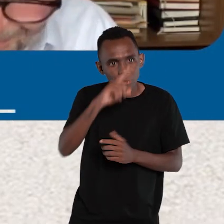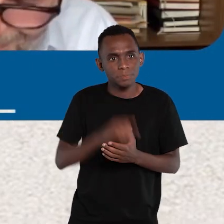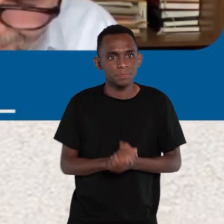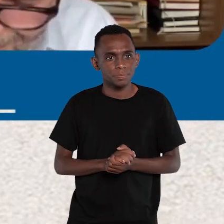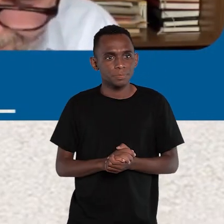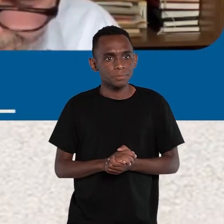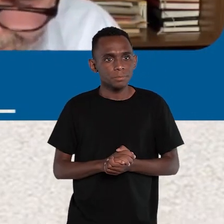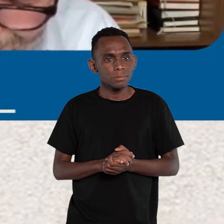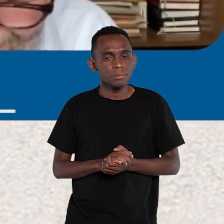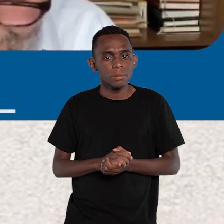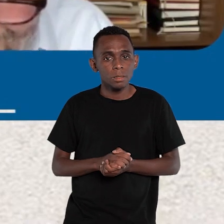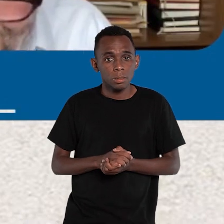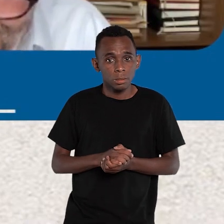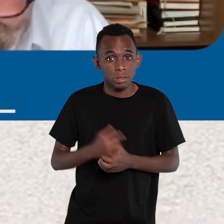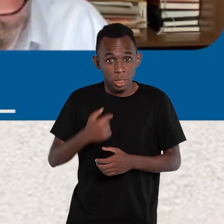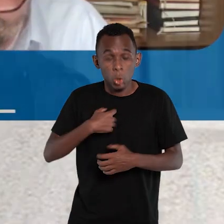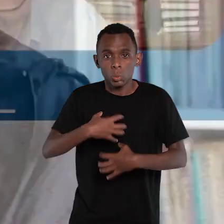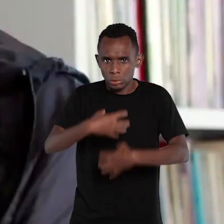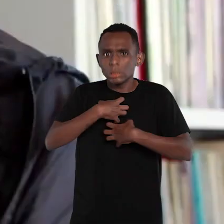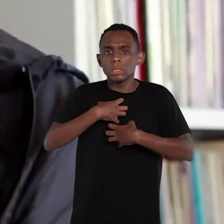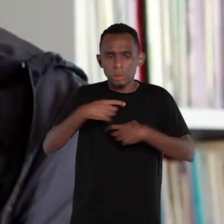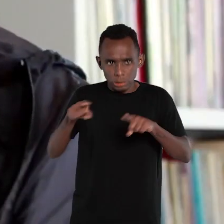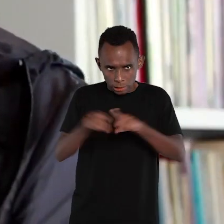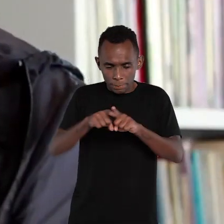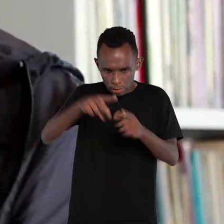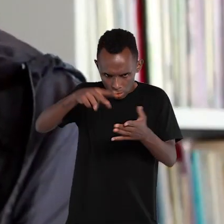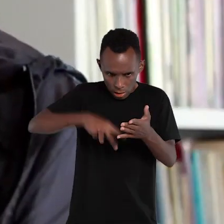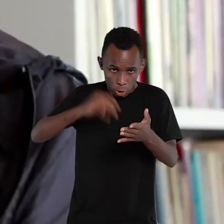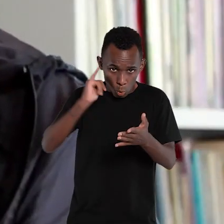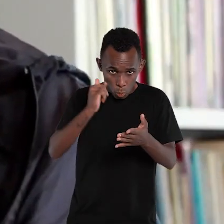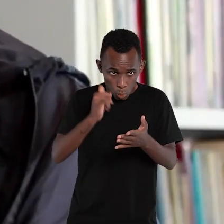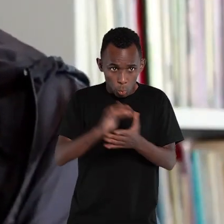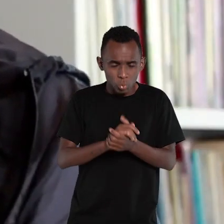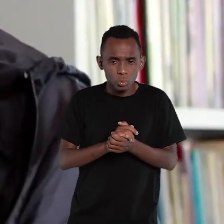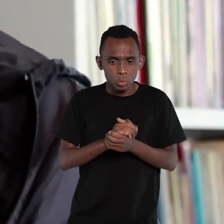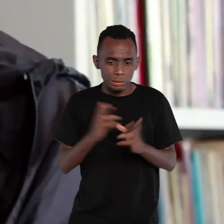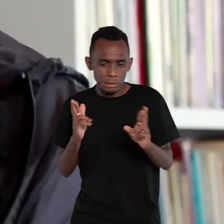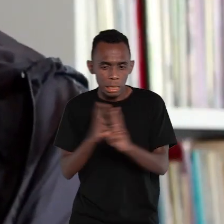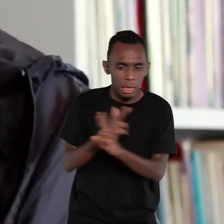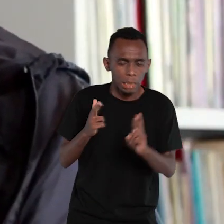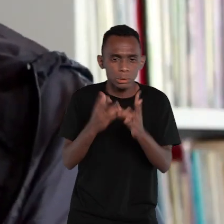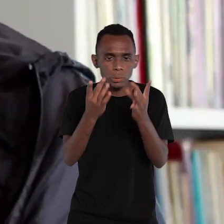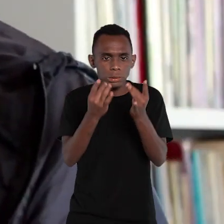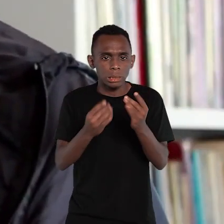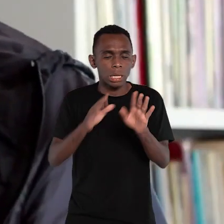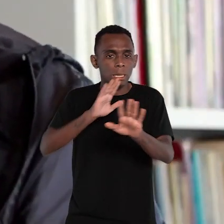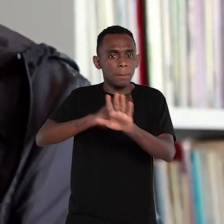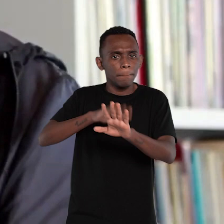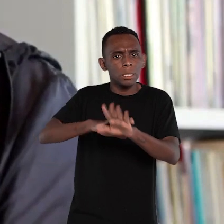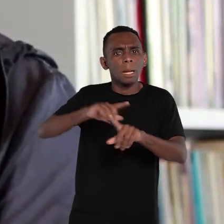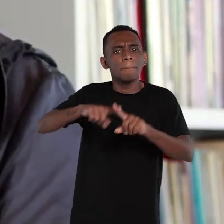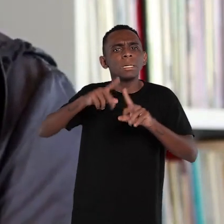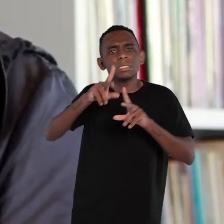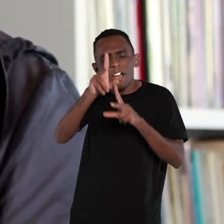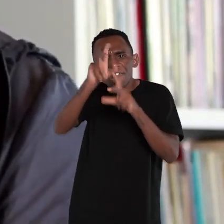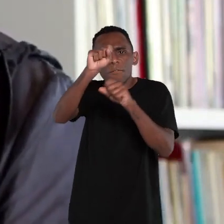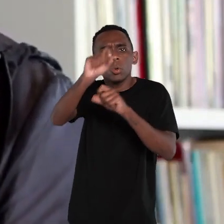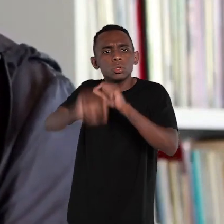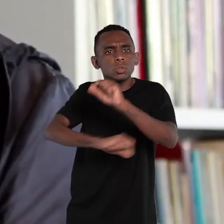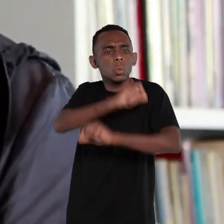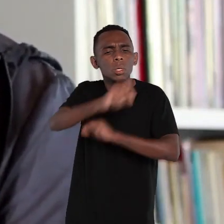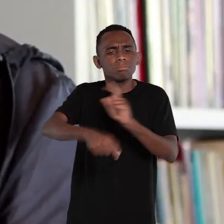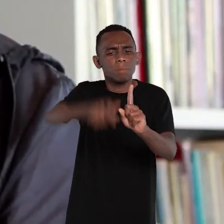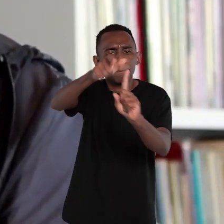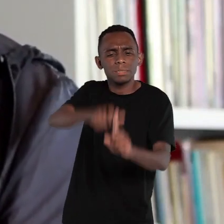Esses contos, eu senti nesse conto também, não só a força das entrelinhas, mas a força de